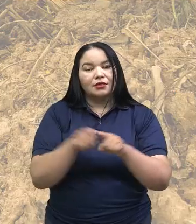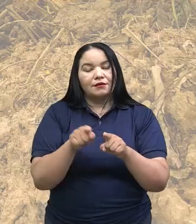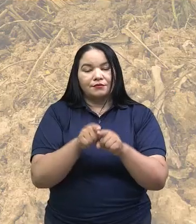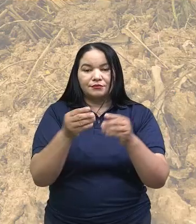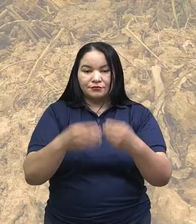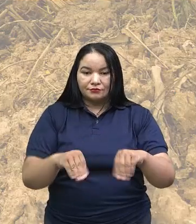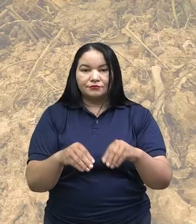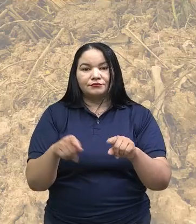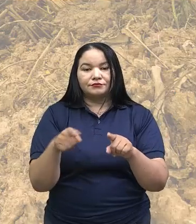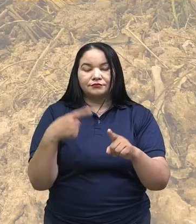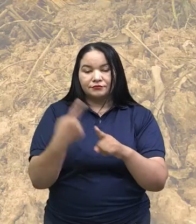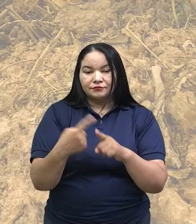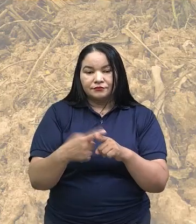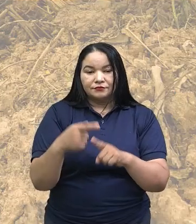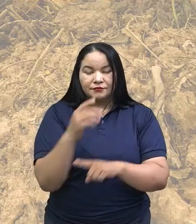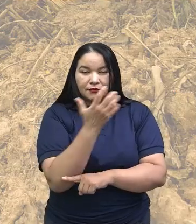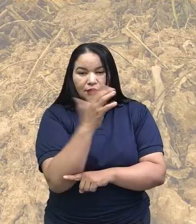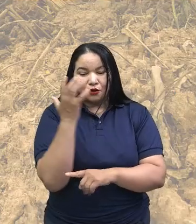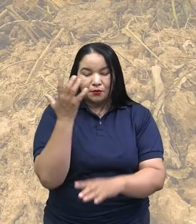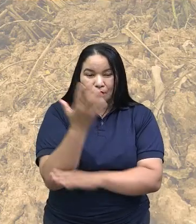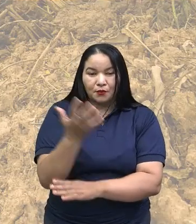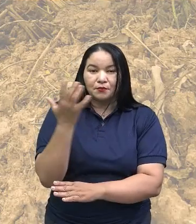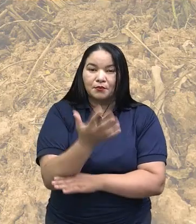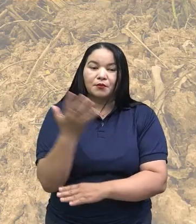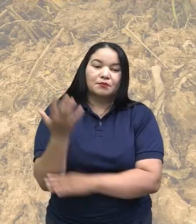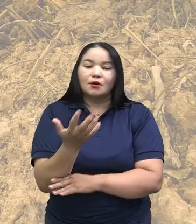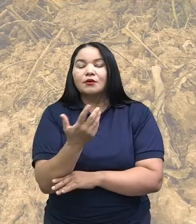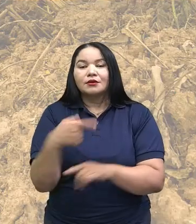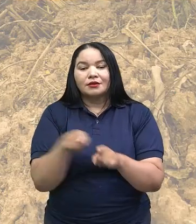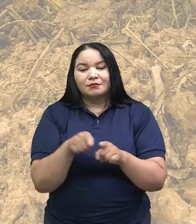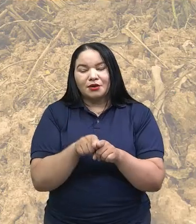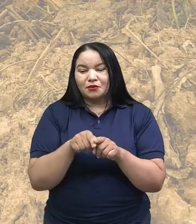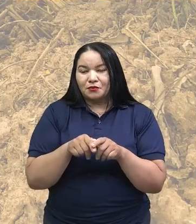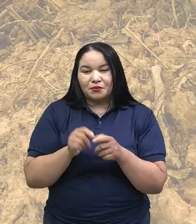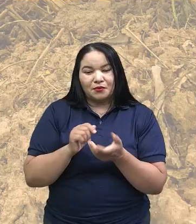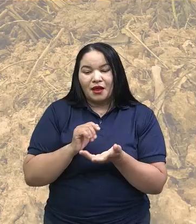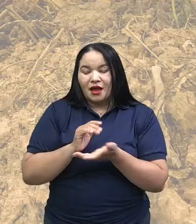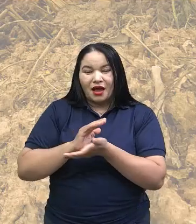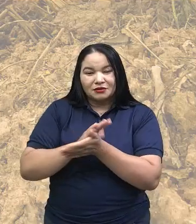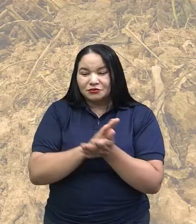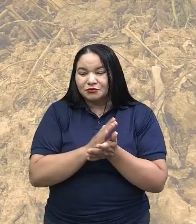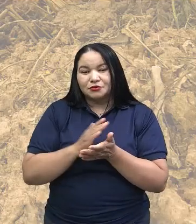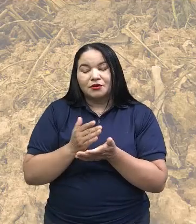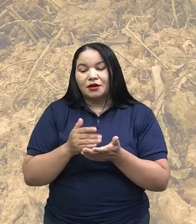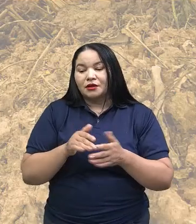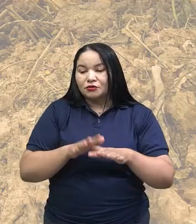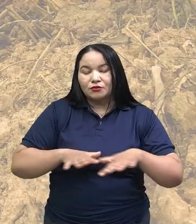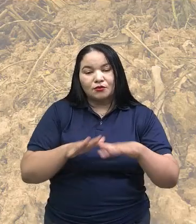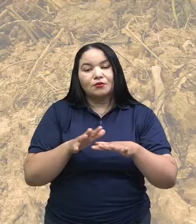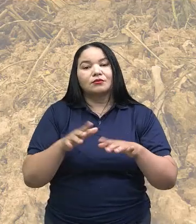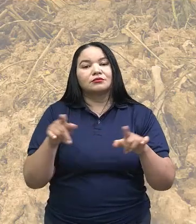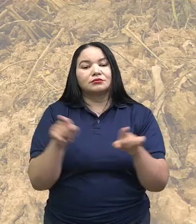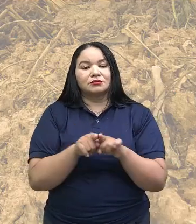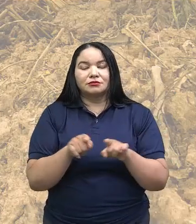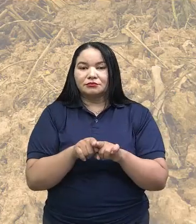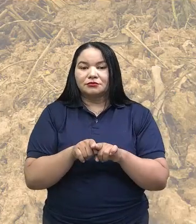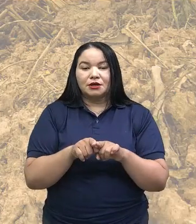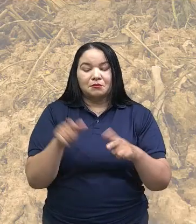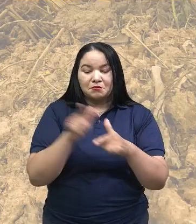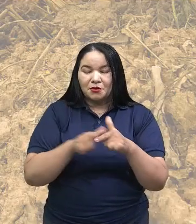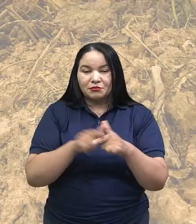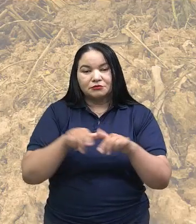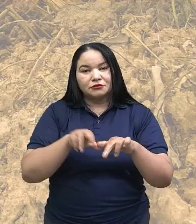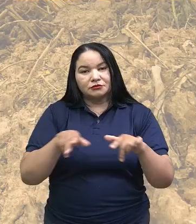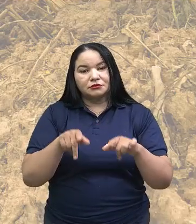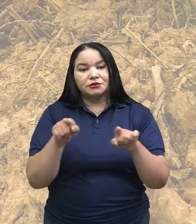e degradação. Então, essa atividade, né, de mineração, especialmente, Ara, aquela que é